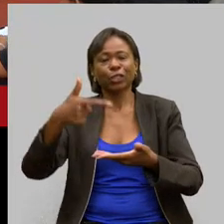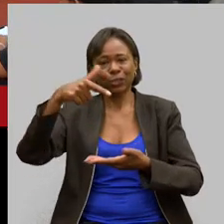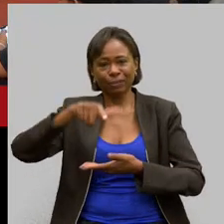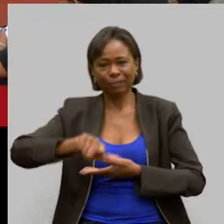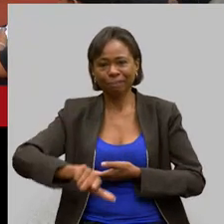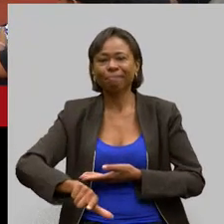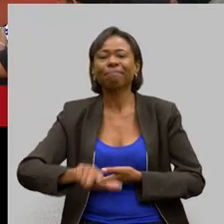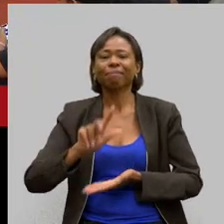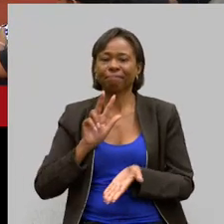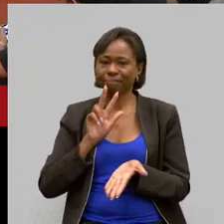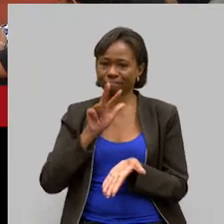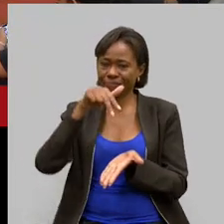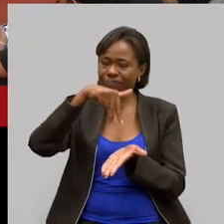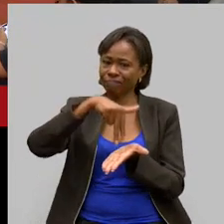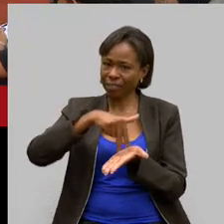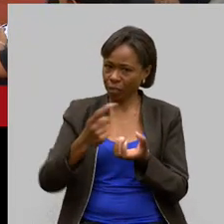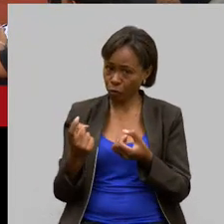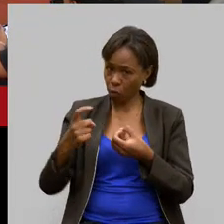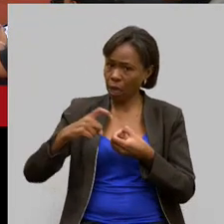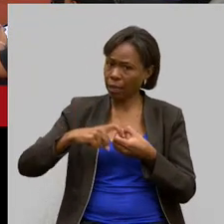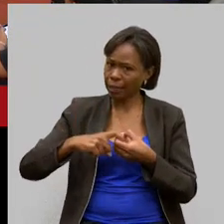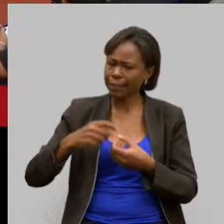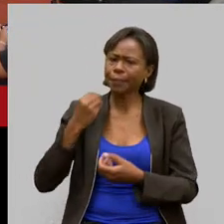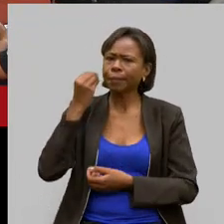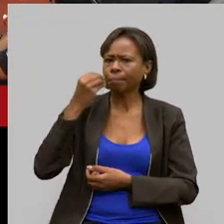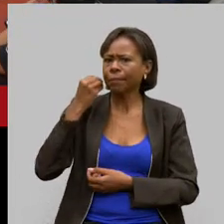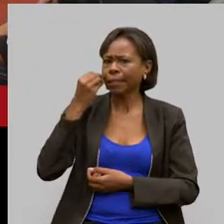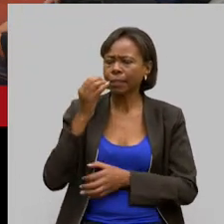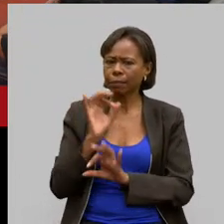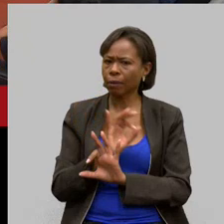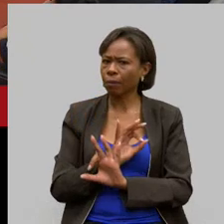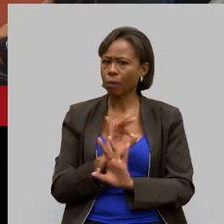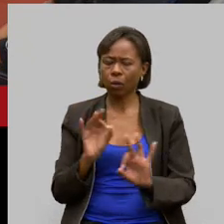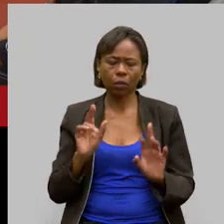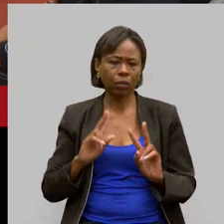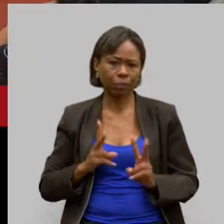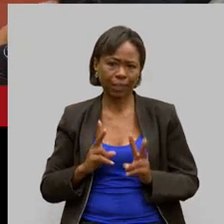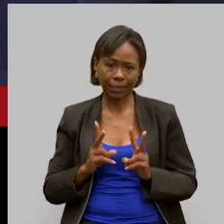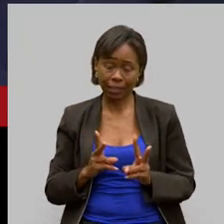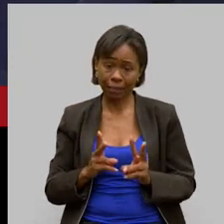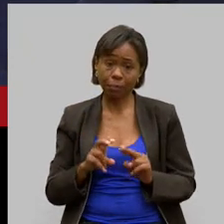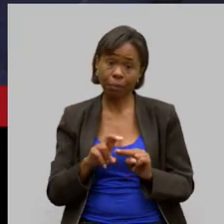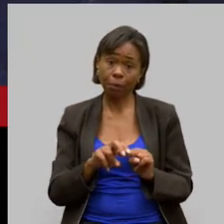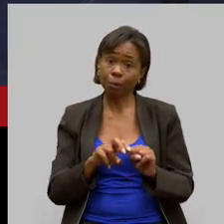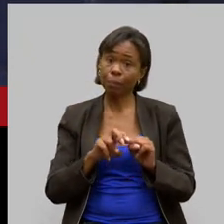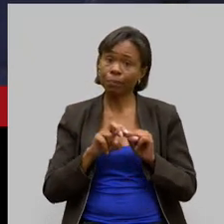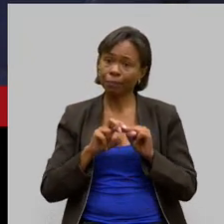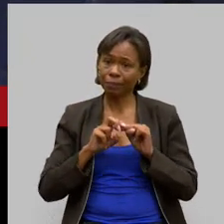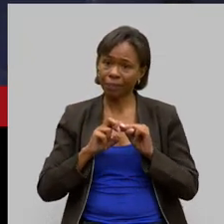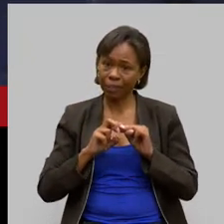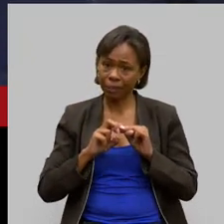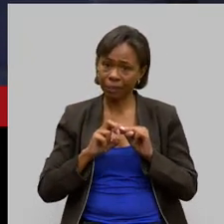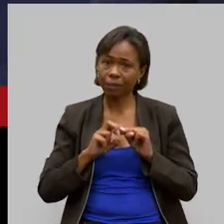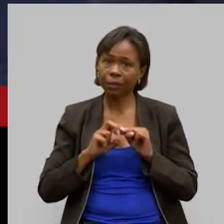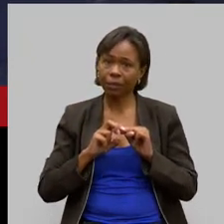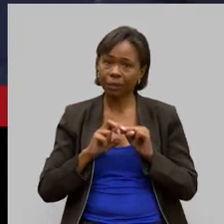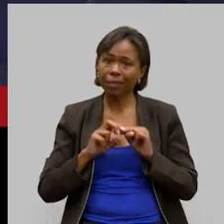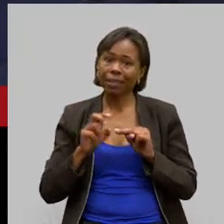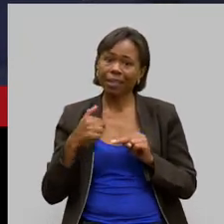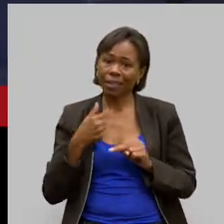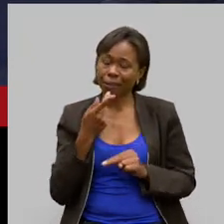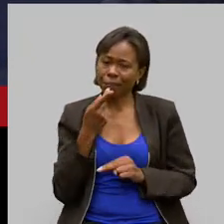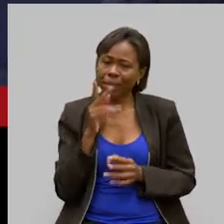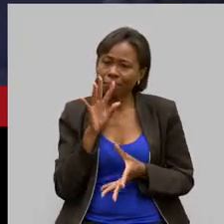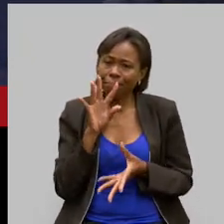casa é sempre para mim uma experiência muito rica e até por isso eu pretendo fazer uma fala muito